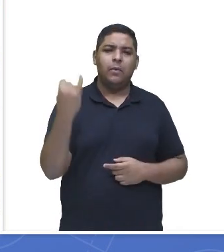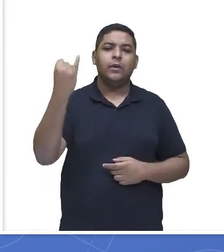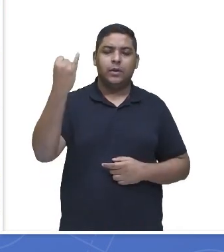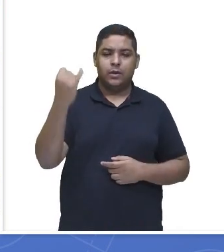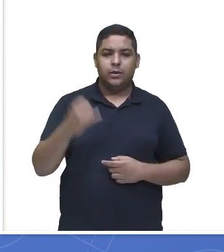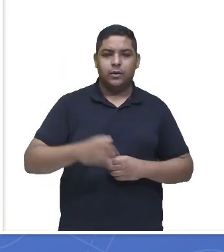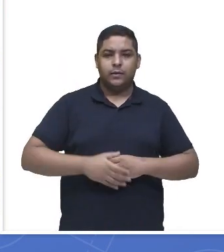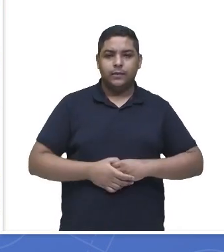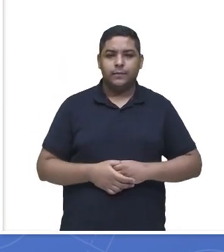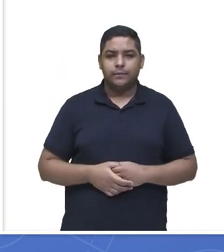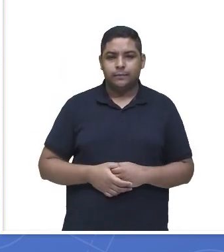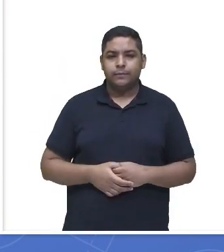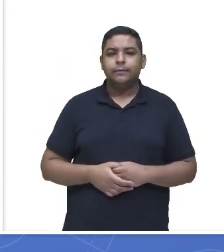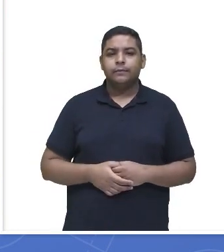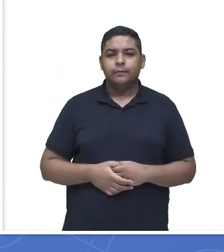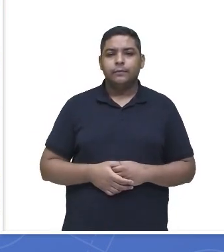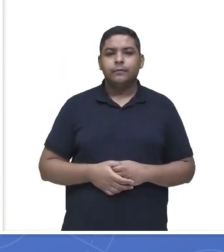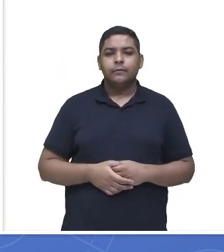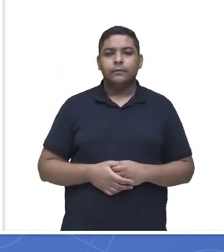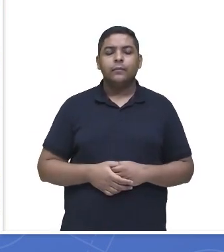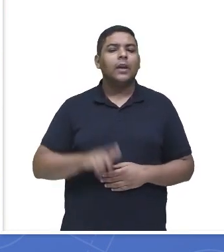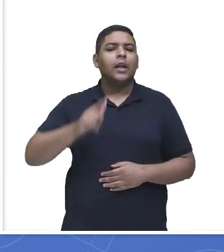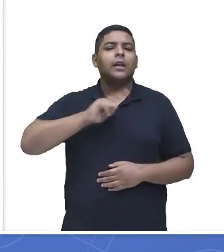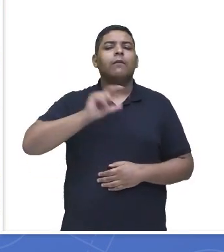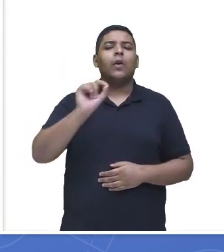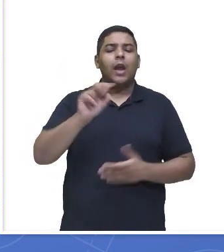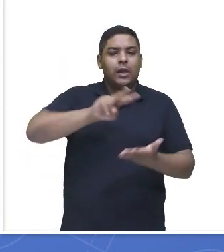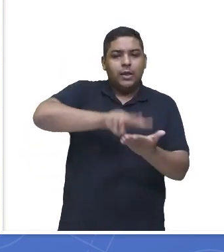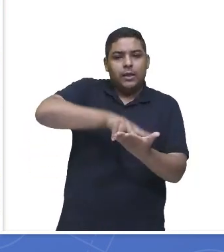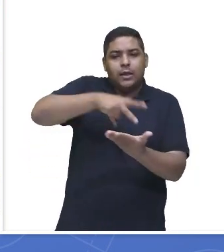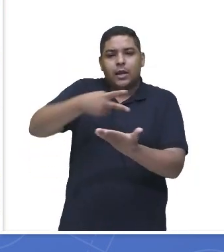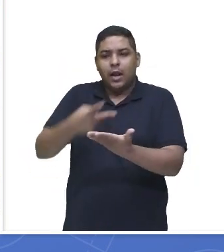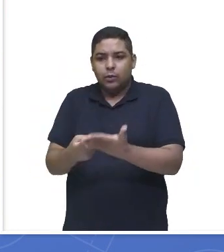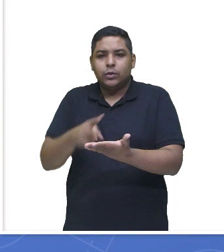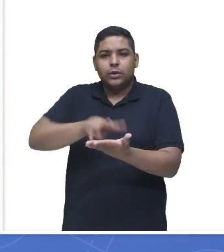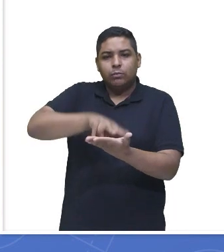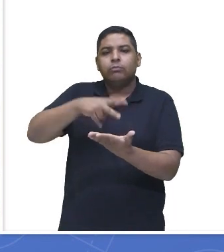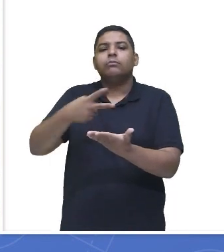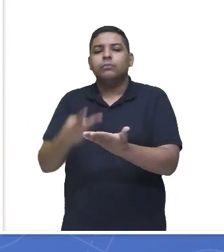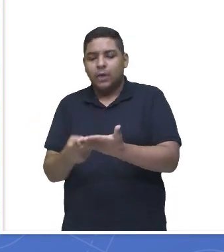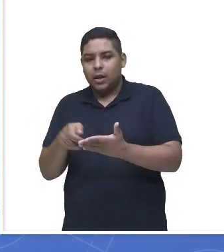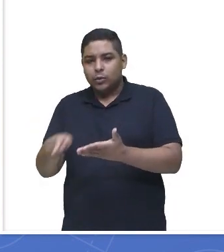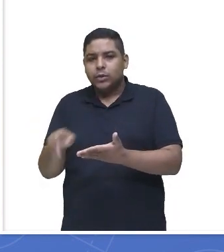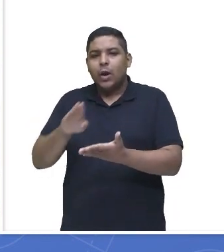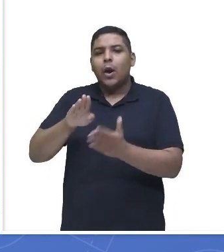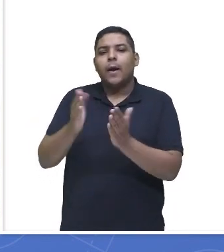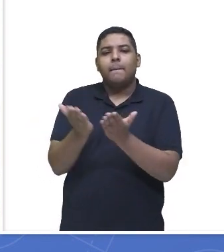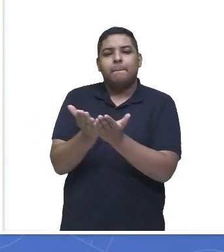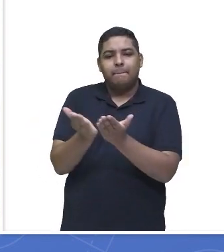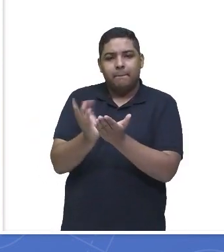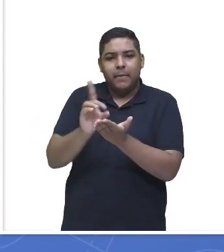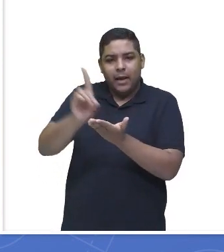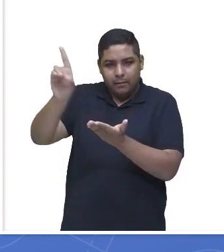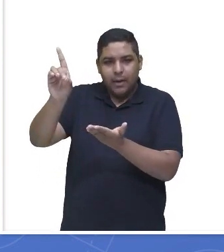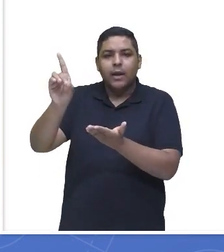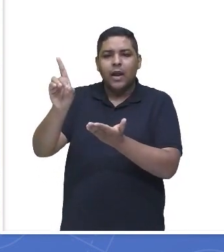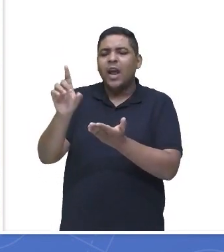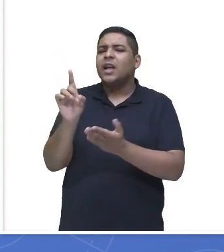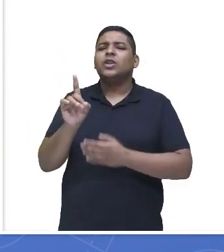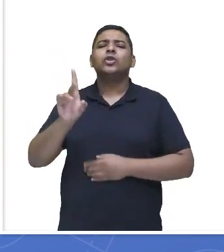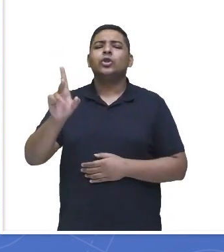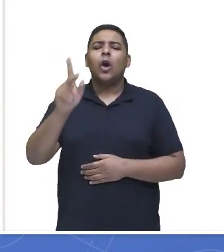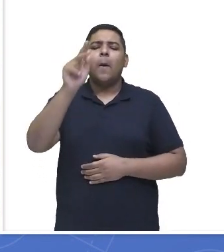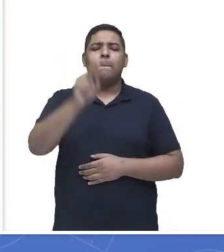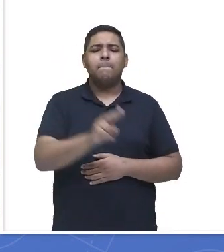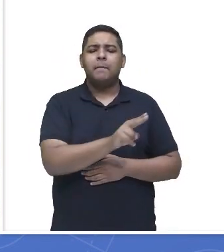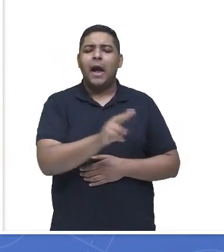Ora, porque houve, por exemplo, a tradução da Bíblia. Se antes só quem lia a Bíblia eram os padres, eram os representantes da igreja, agora a